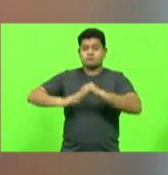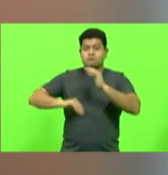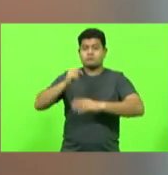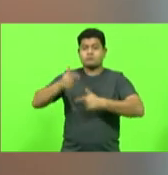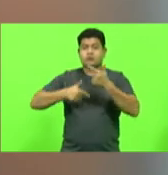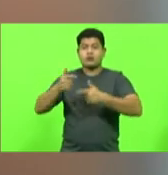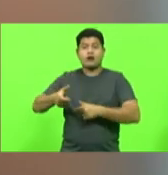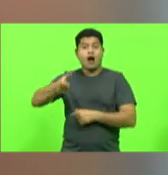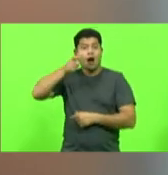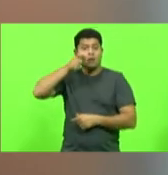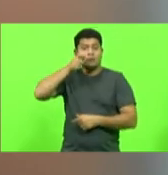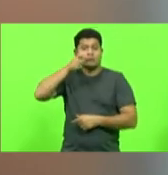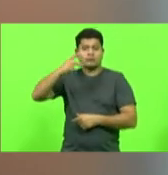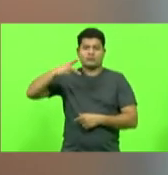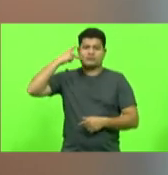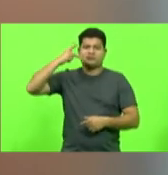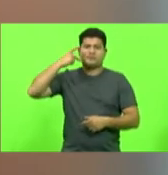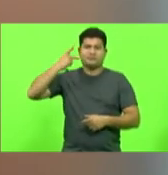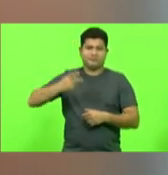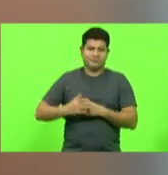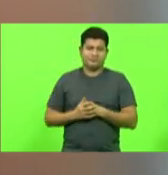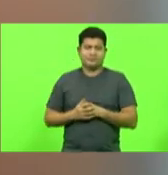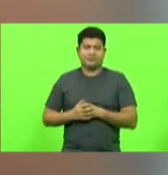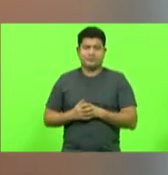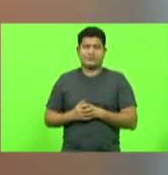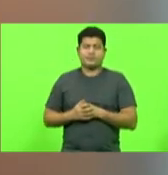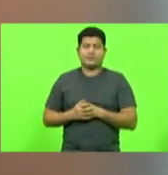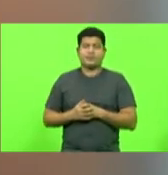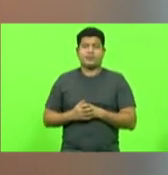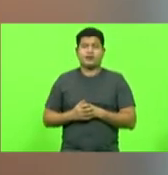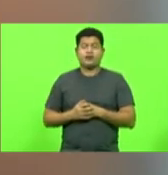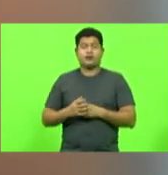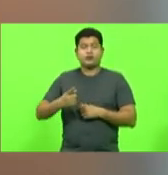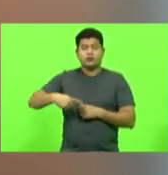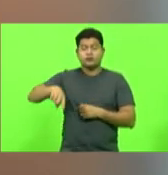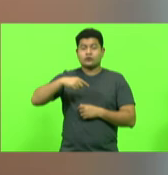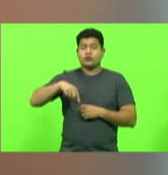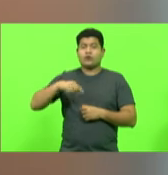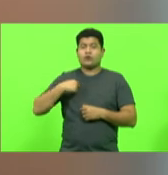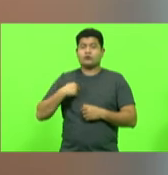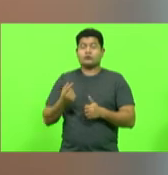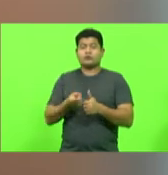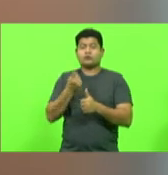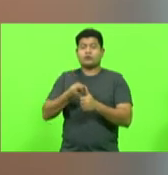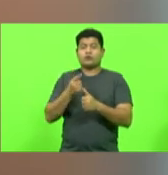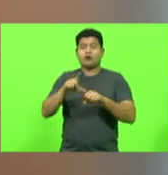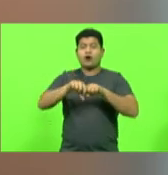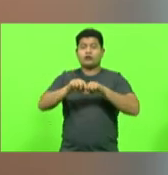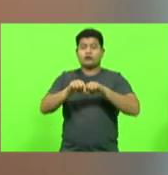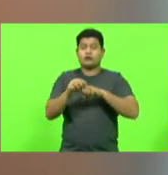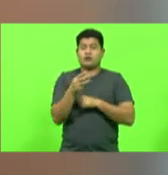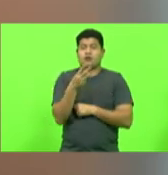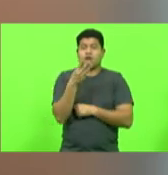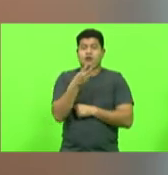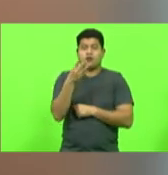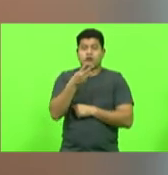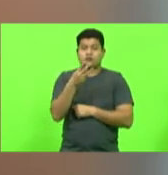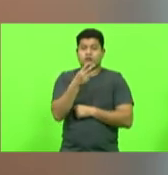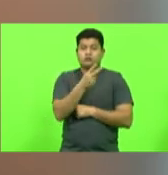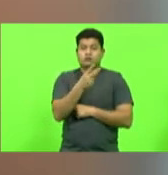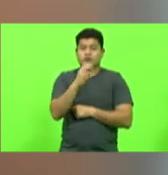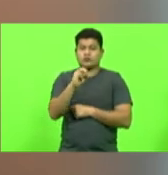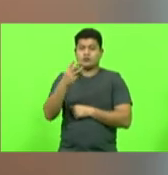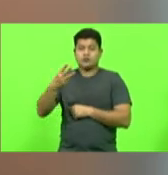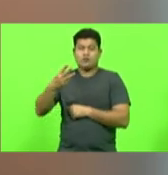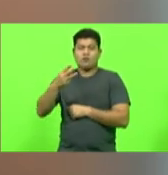acompanhamento dessa política. Né, recorremos a isso, primeiramente, ao artigo 204 da Constituição Federal,